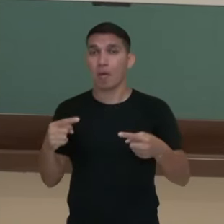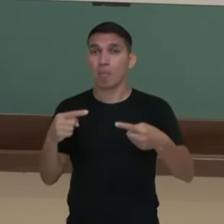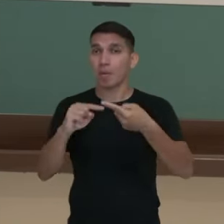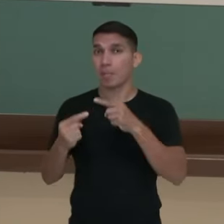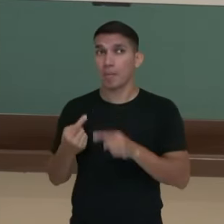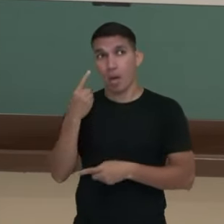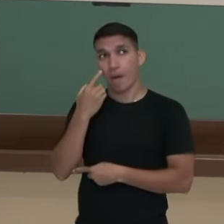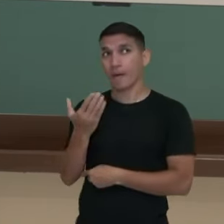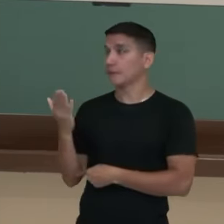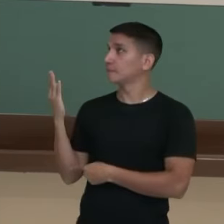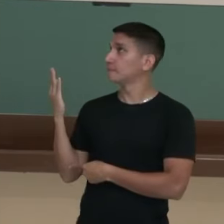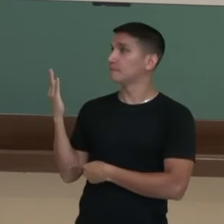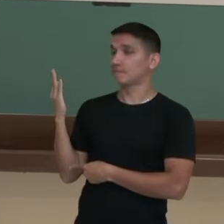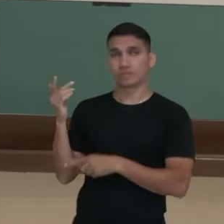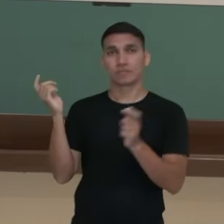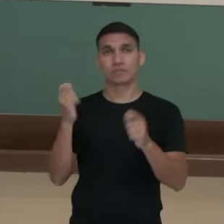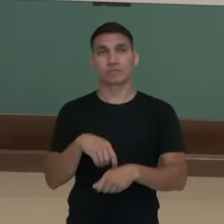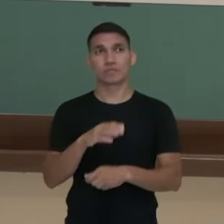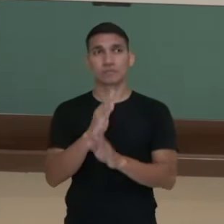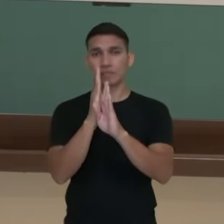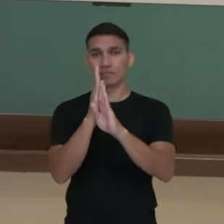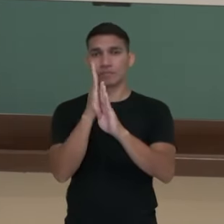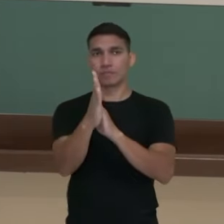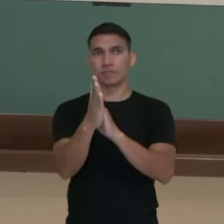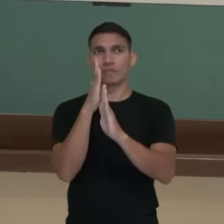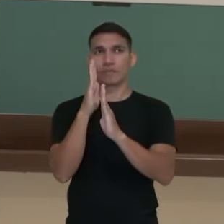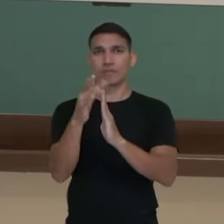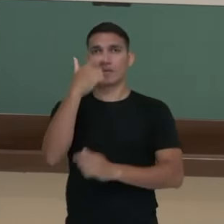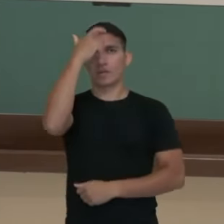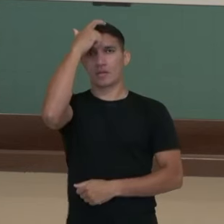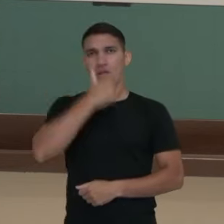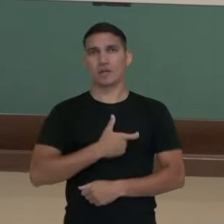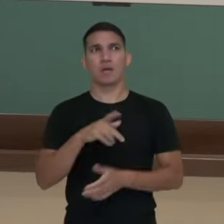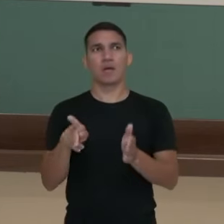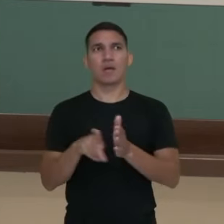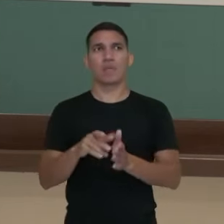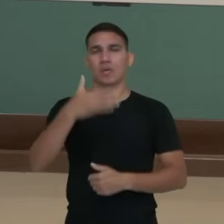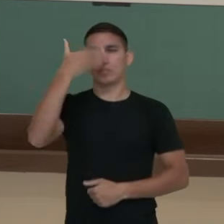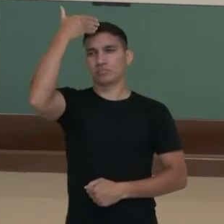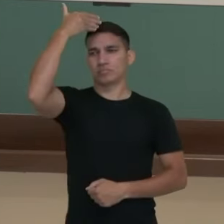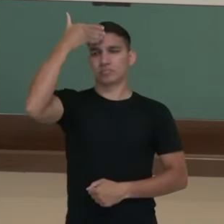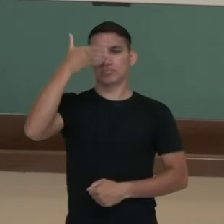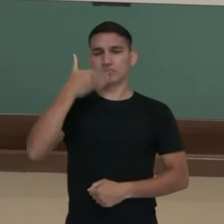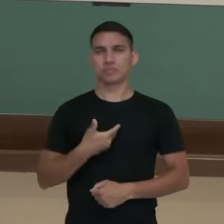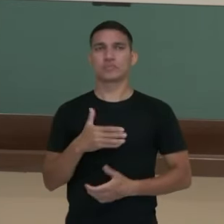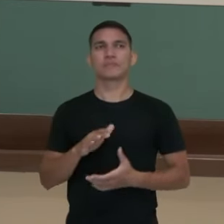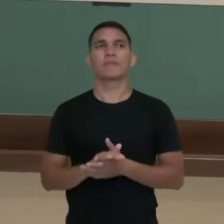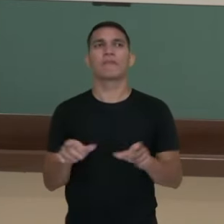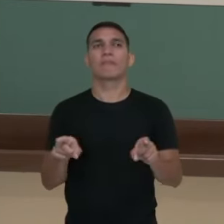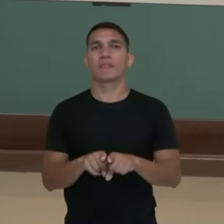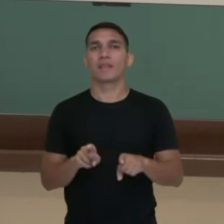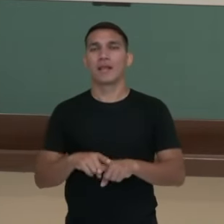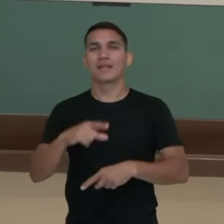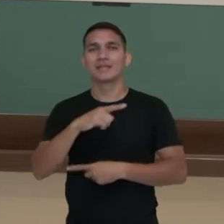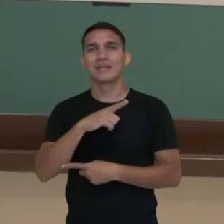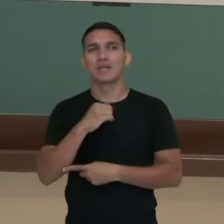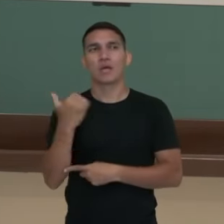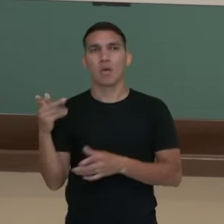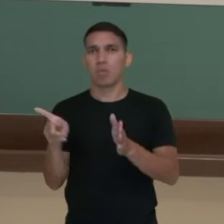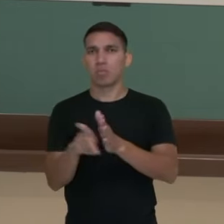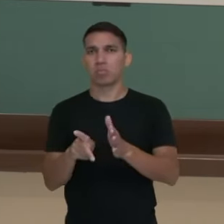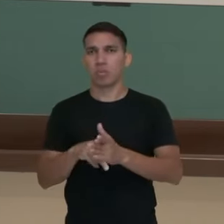nós temos, ó. O plano sagital, que é esse plano vertical do nosso corpo. O plano transversal